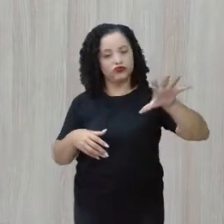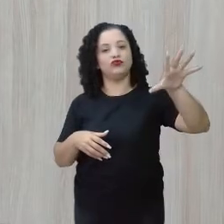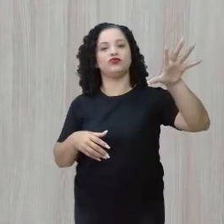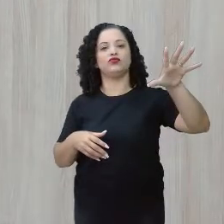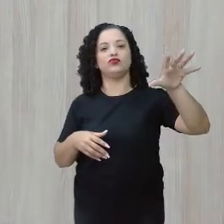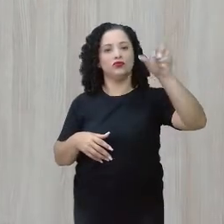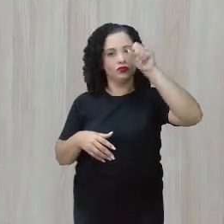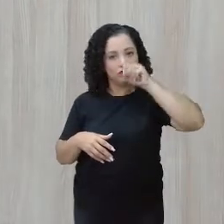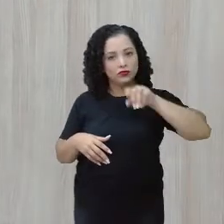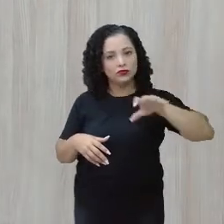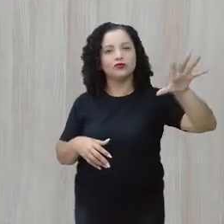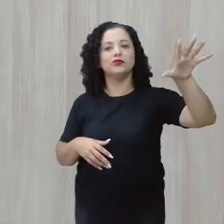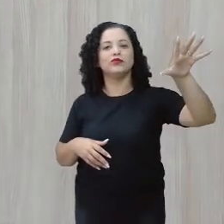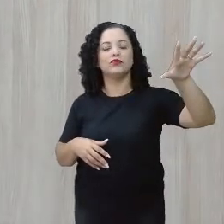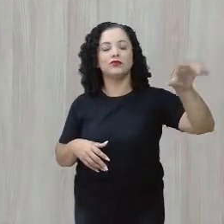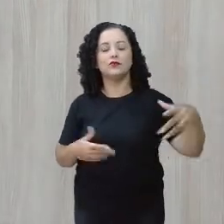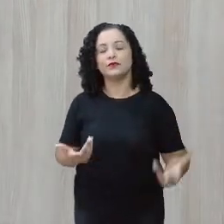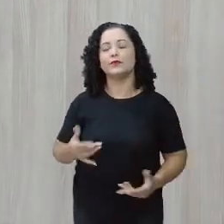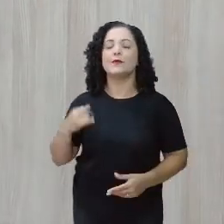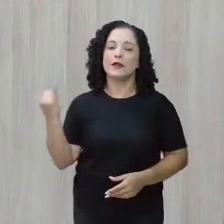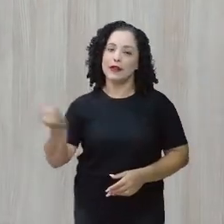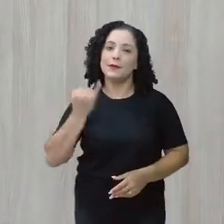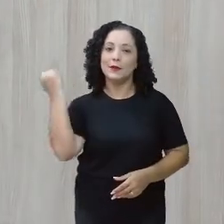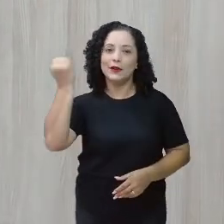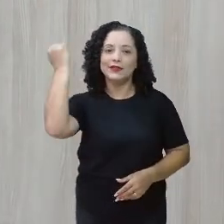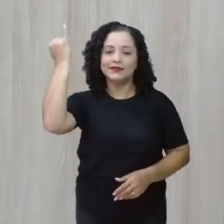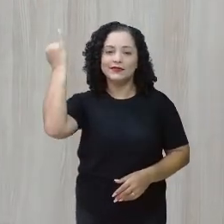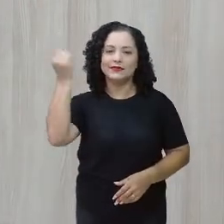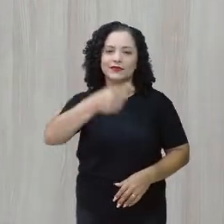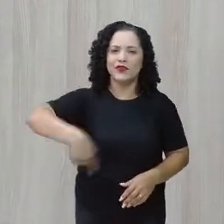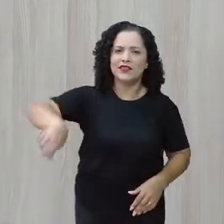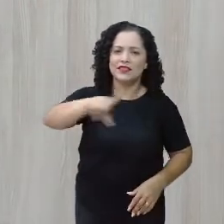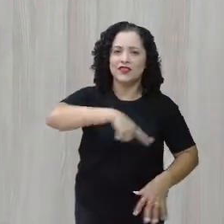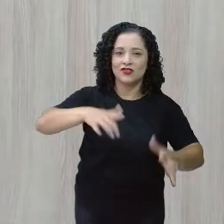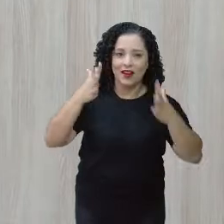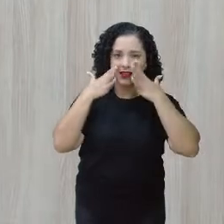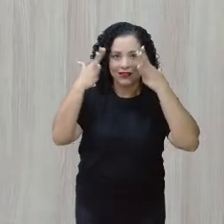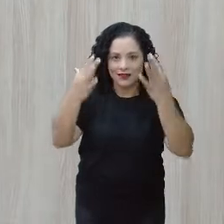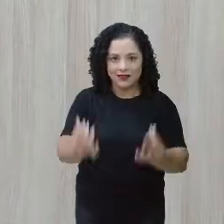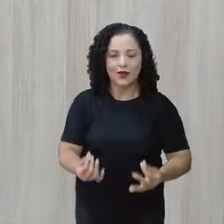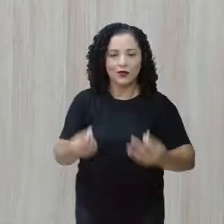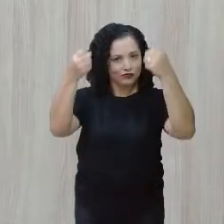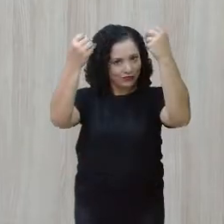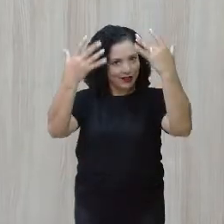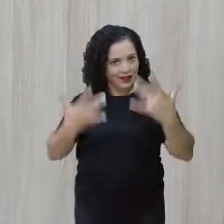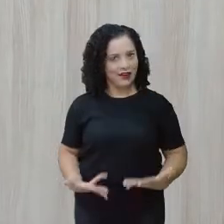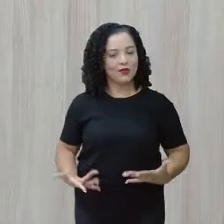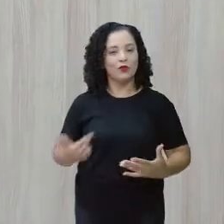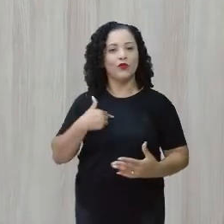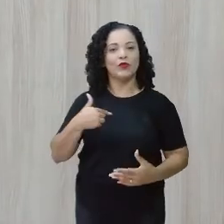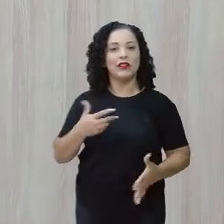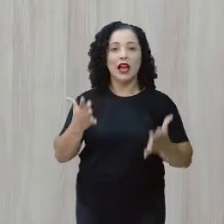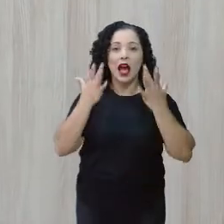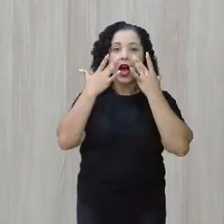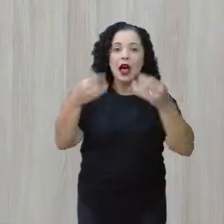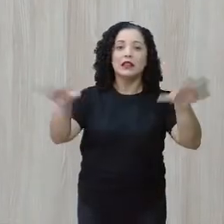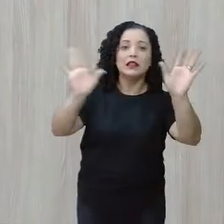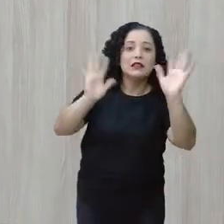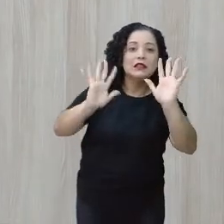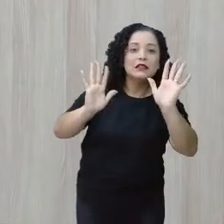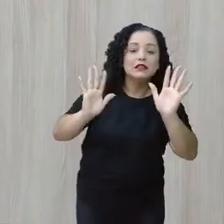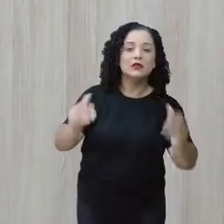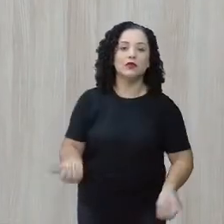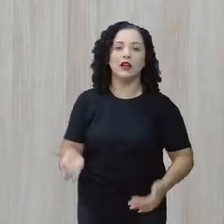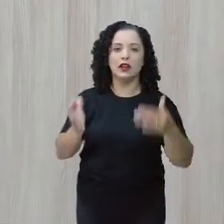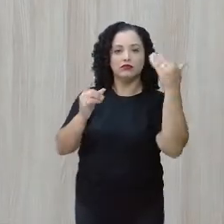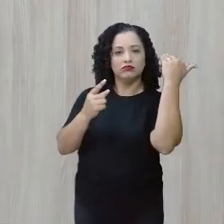né? Então, é muito importante e fiquem atentos. Quando eu estiver falando, muitas vezes eu vou ter que chamar a atenção